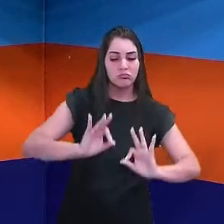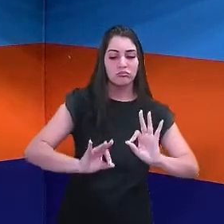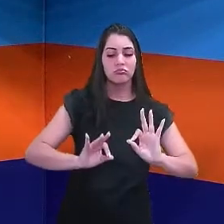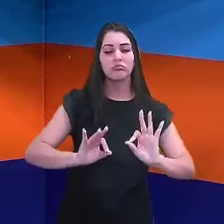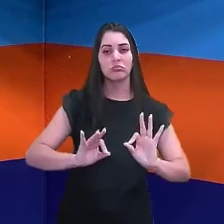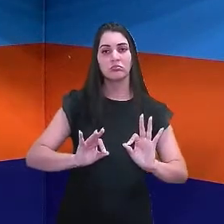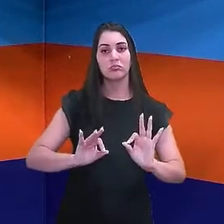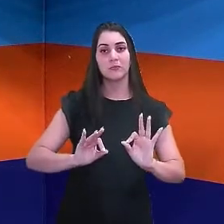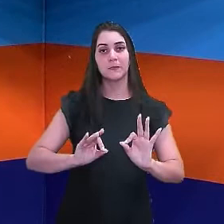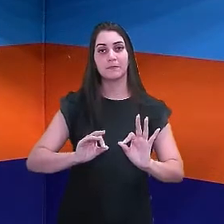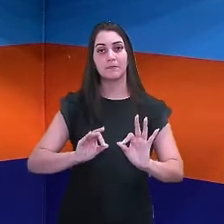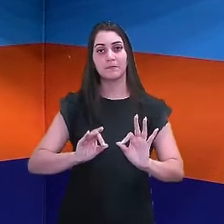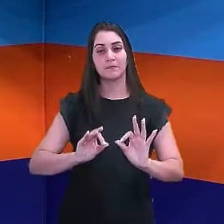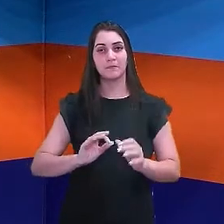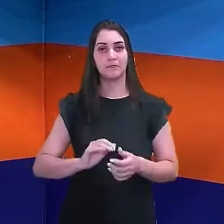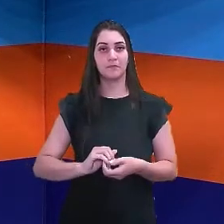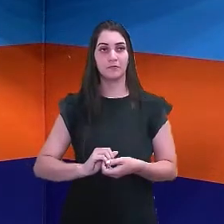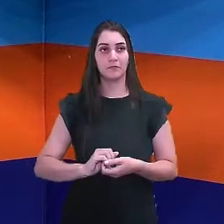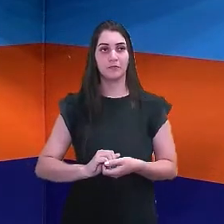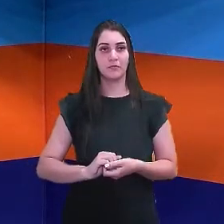organização para a